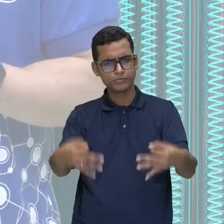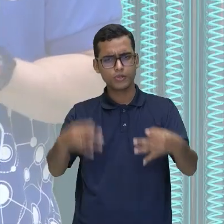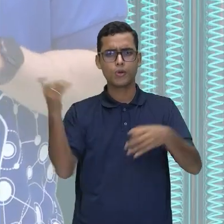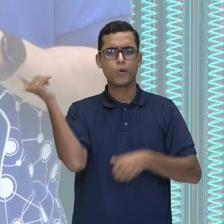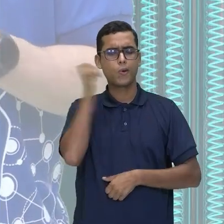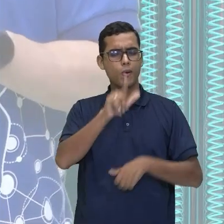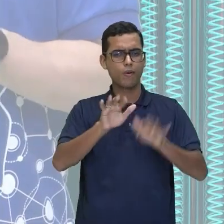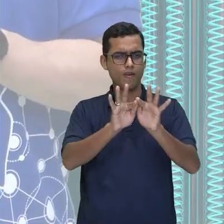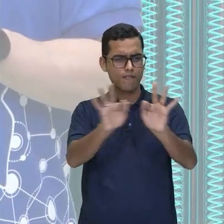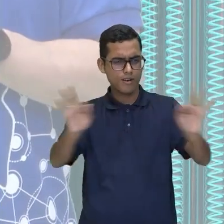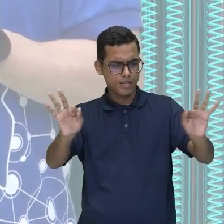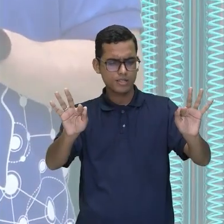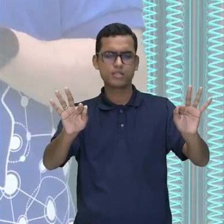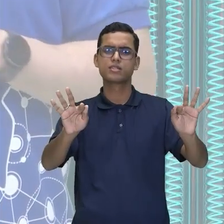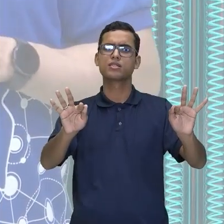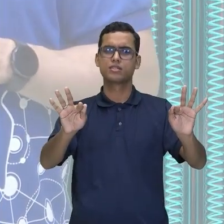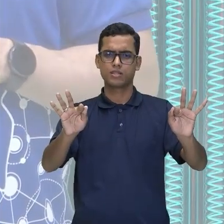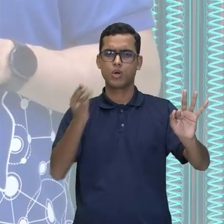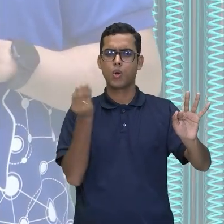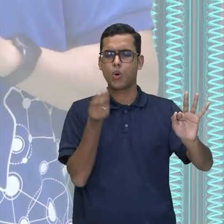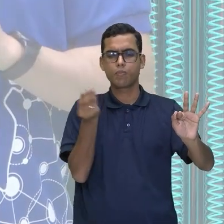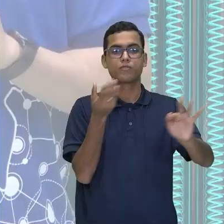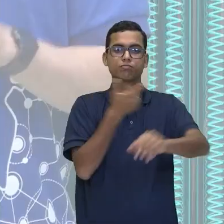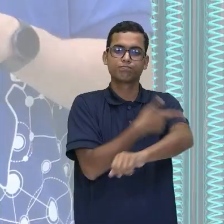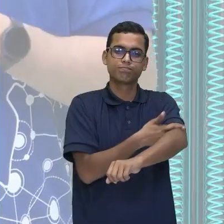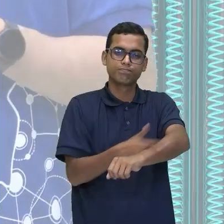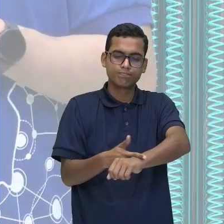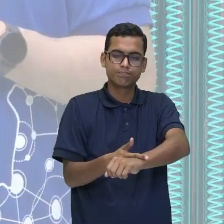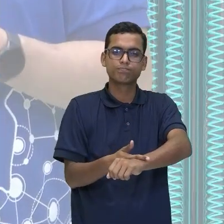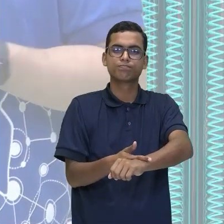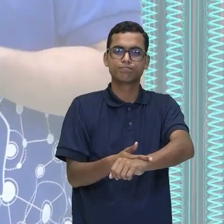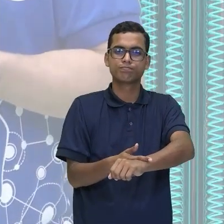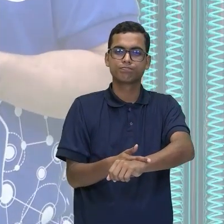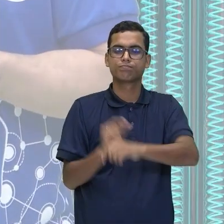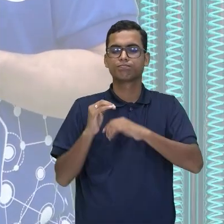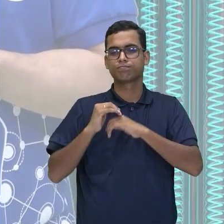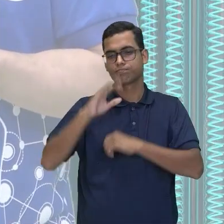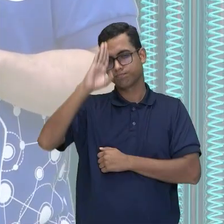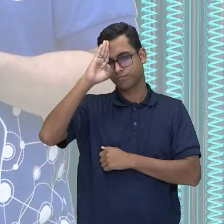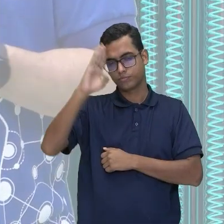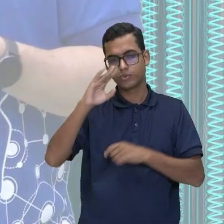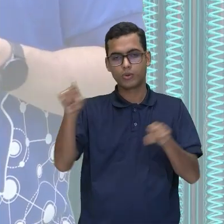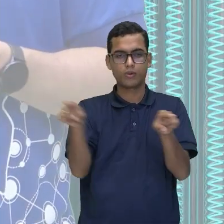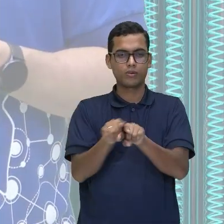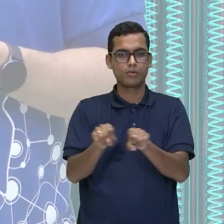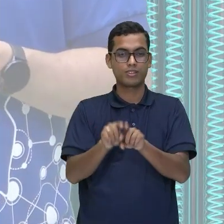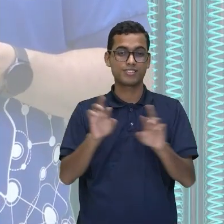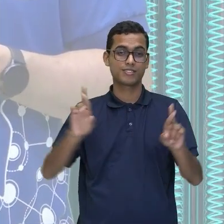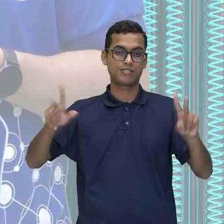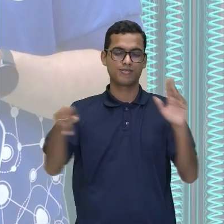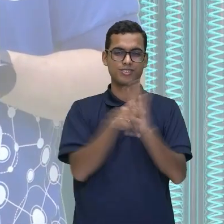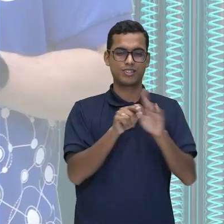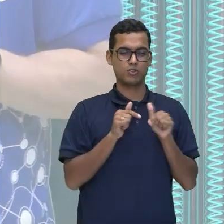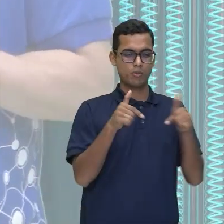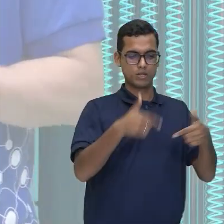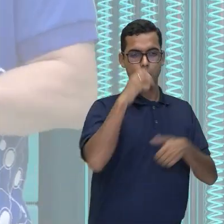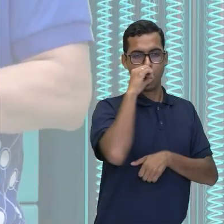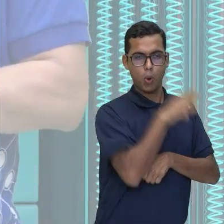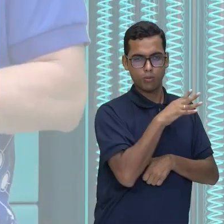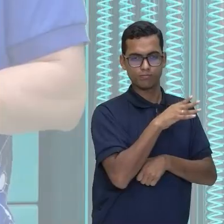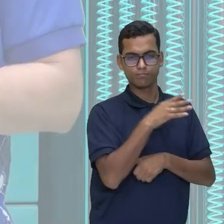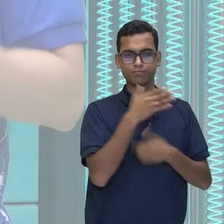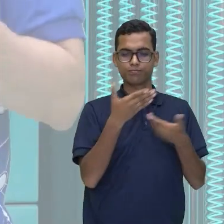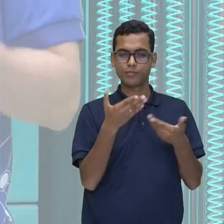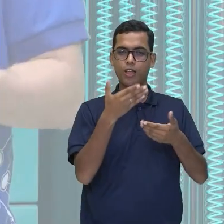minha fala mais educada do que uma outra possibilidade um pouco mais rude. E principalmente, se no final eu colocar